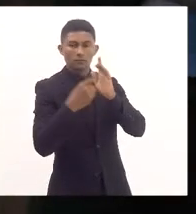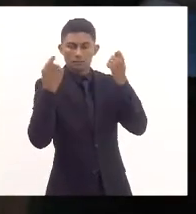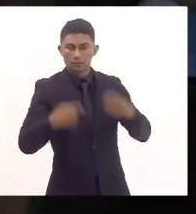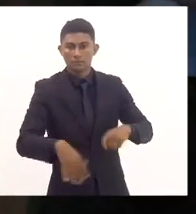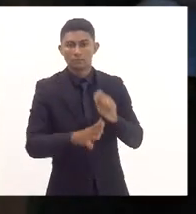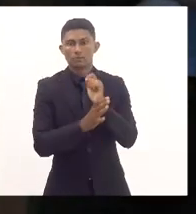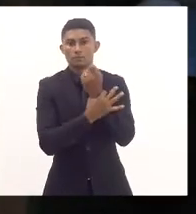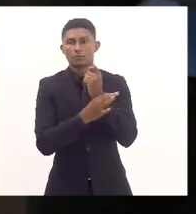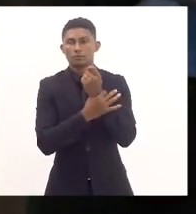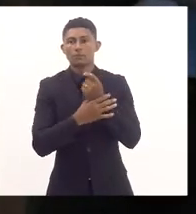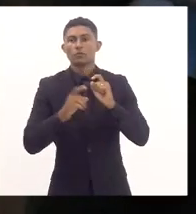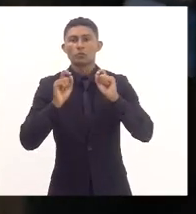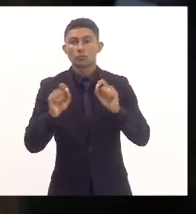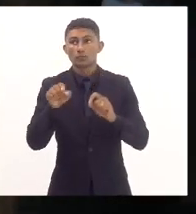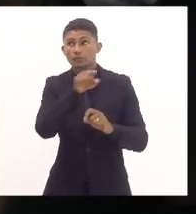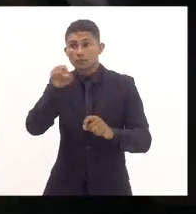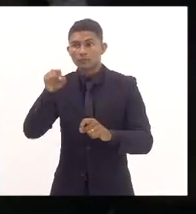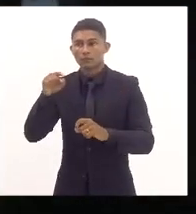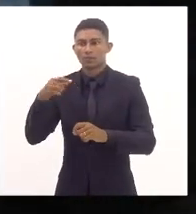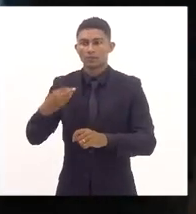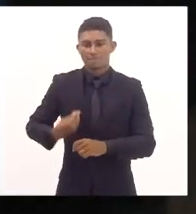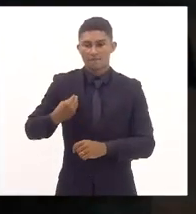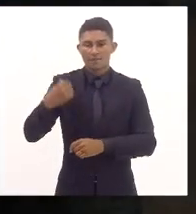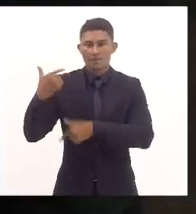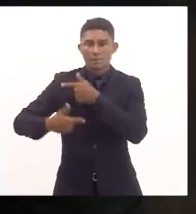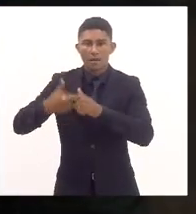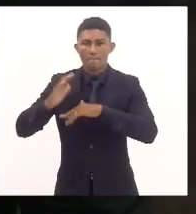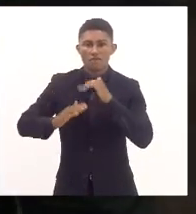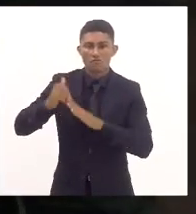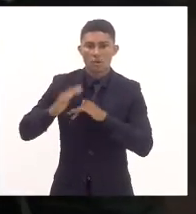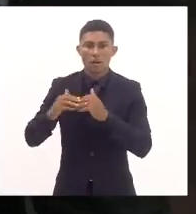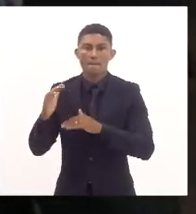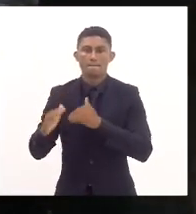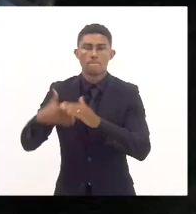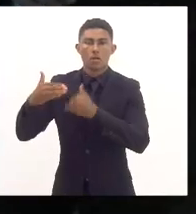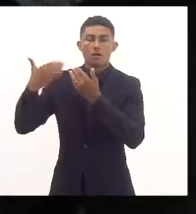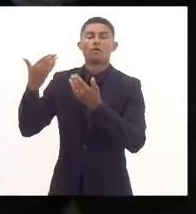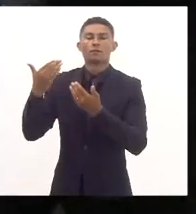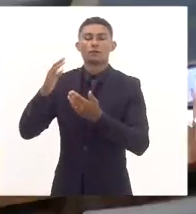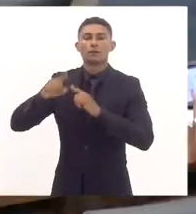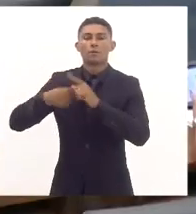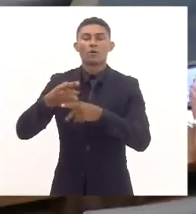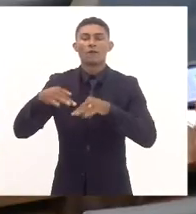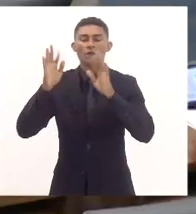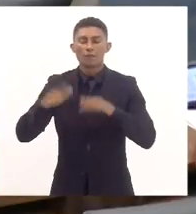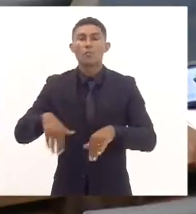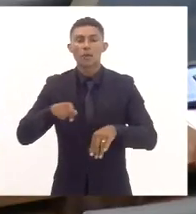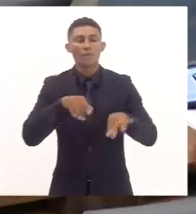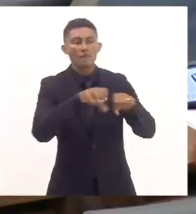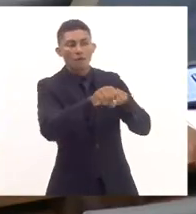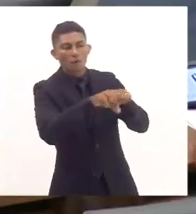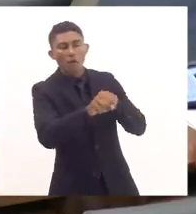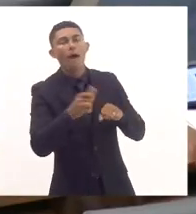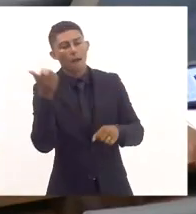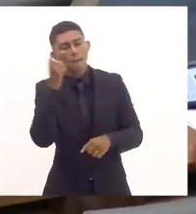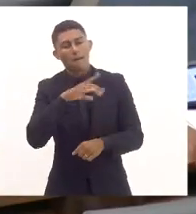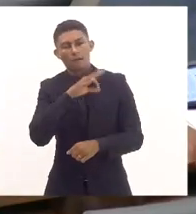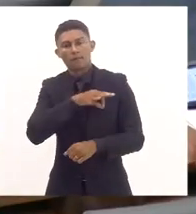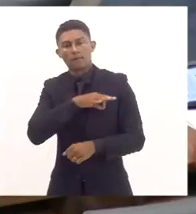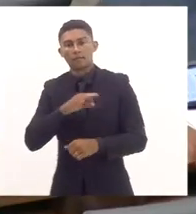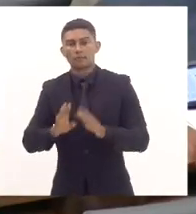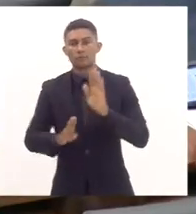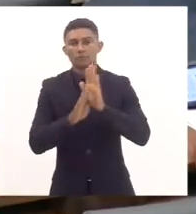para fins de progressão na carreira e no final aquela questão da qualidade E aí